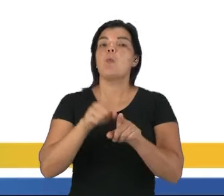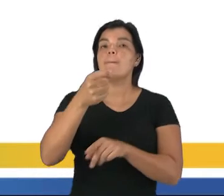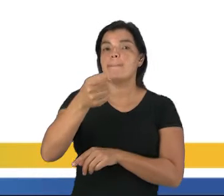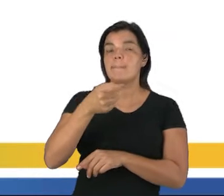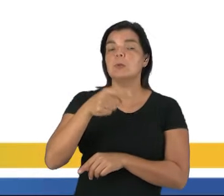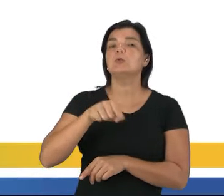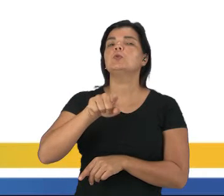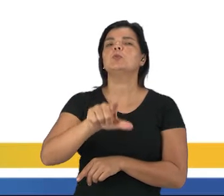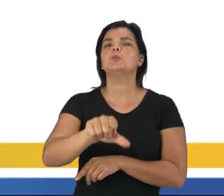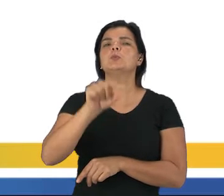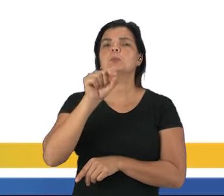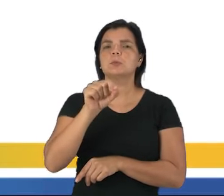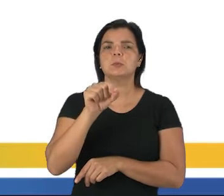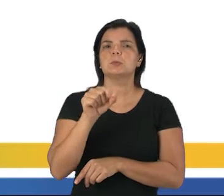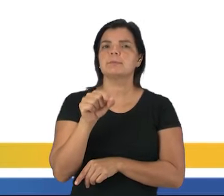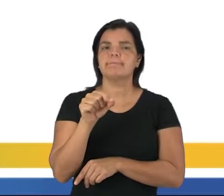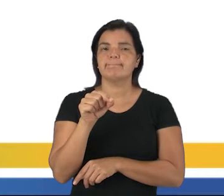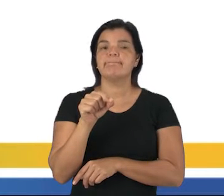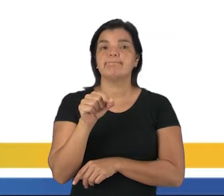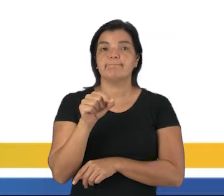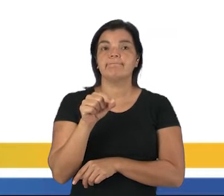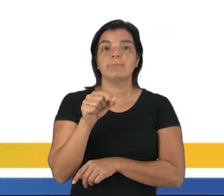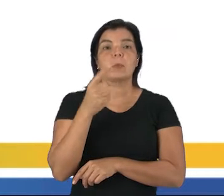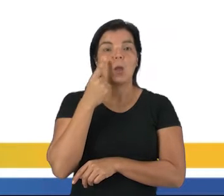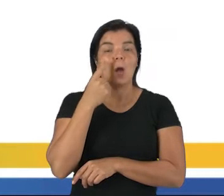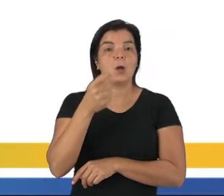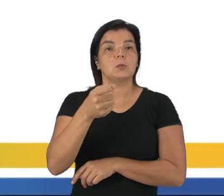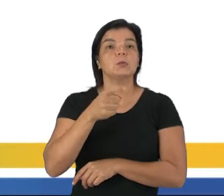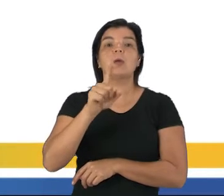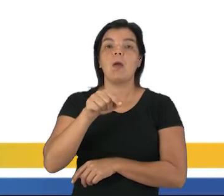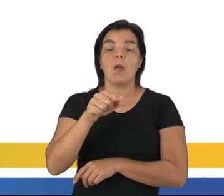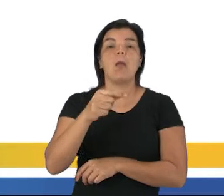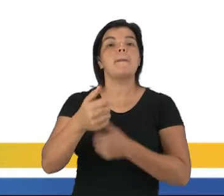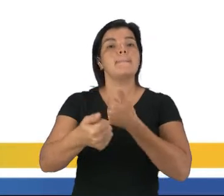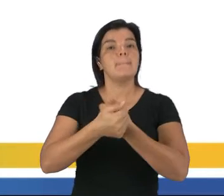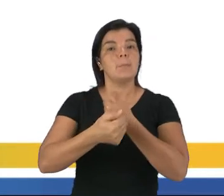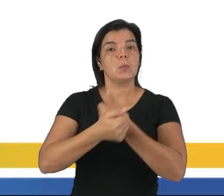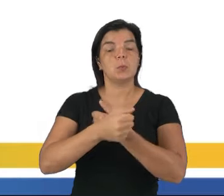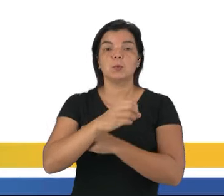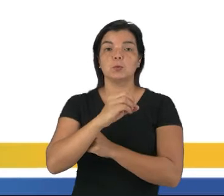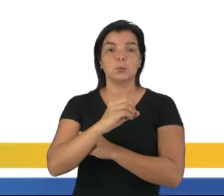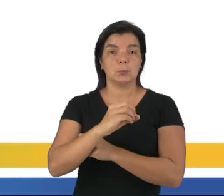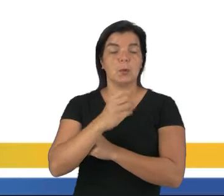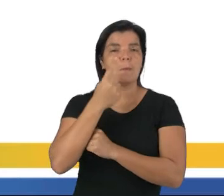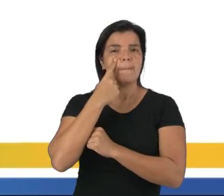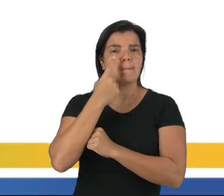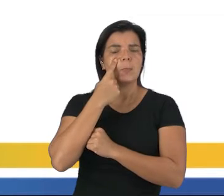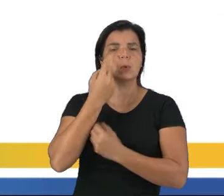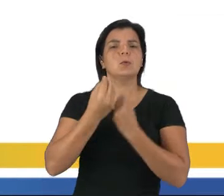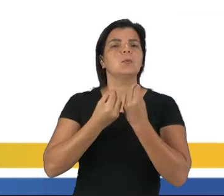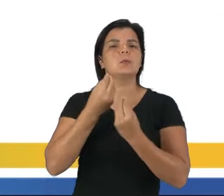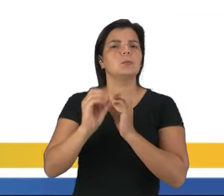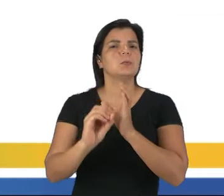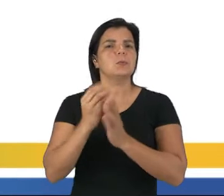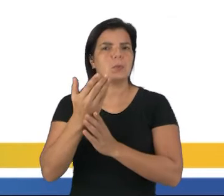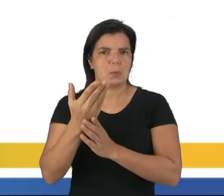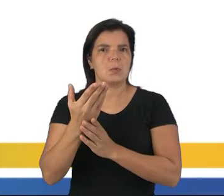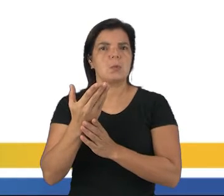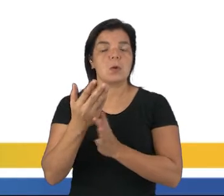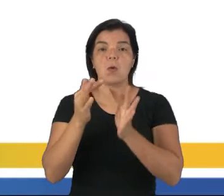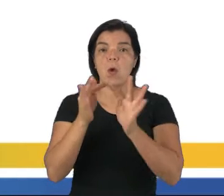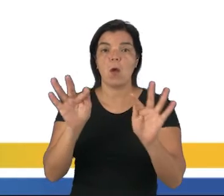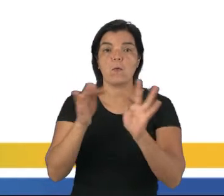valores que eu vou escolher para atribuir a x? São valores próximos aqui ao zero, para eu observar aqui o que acontece com a função